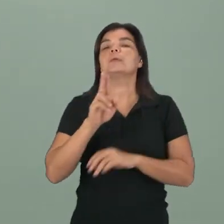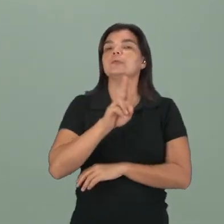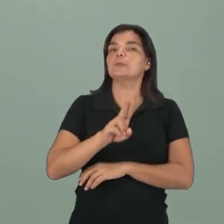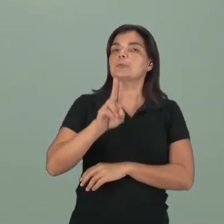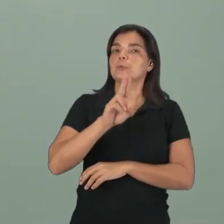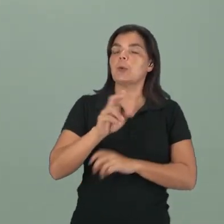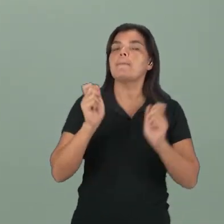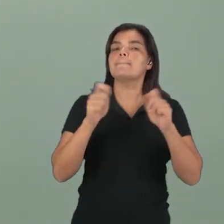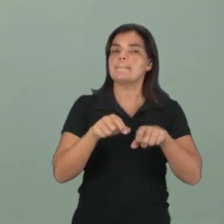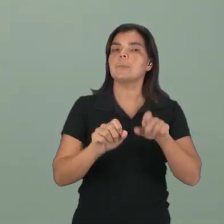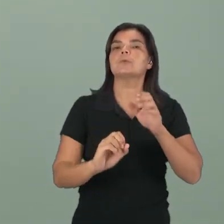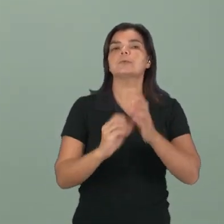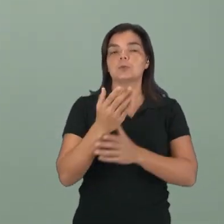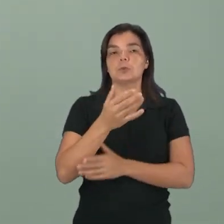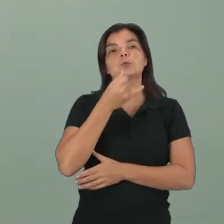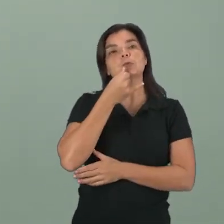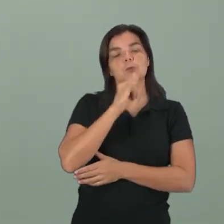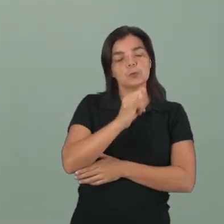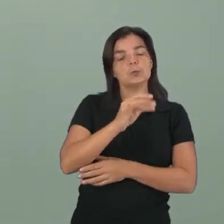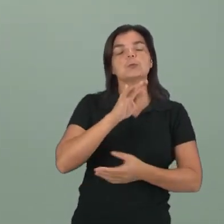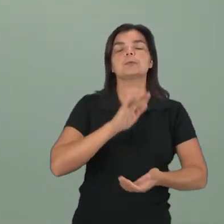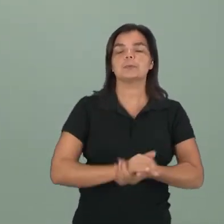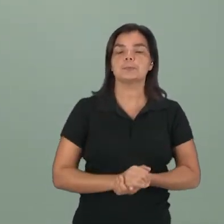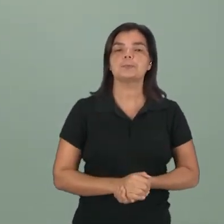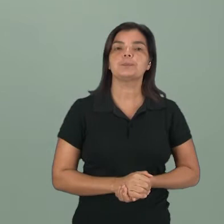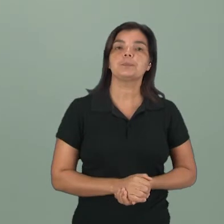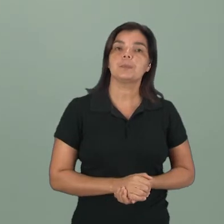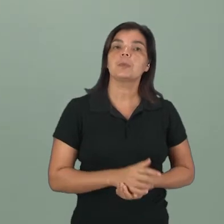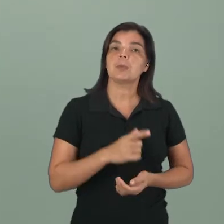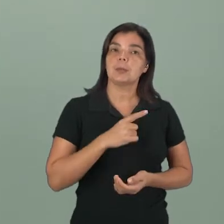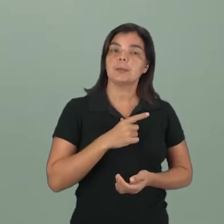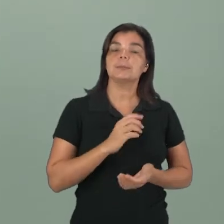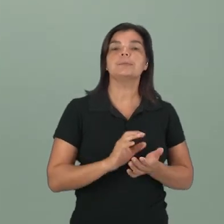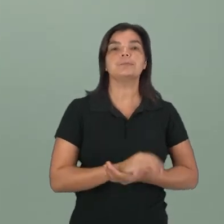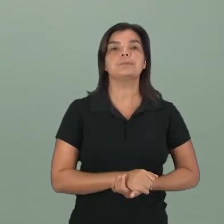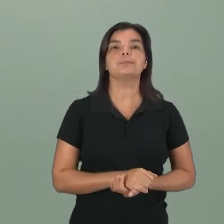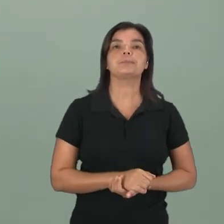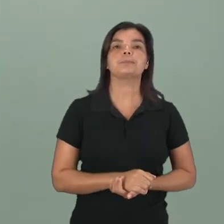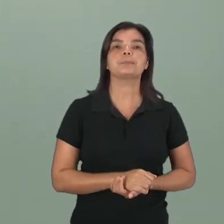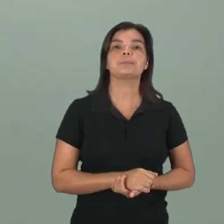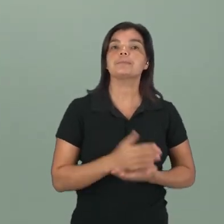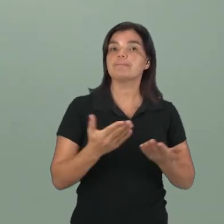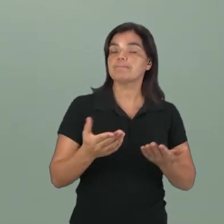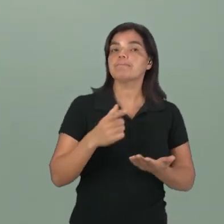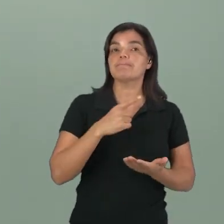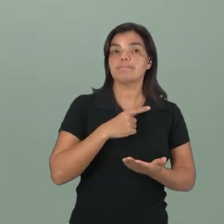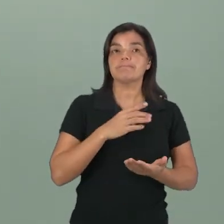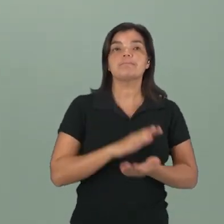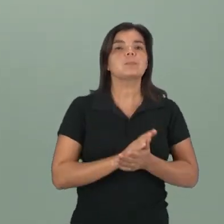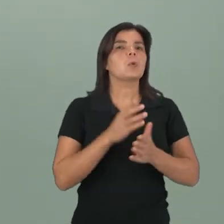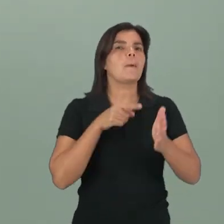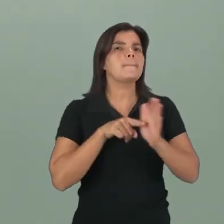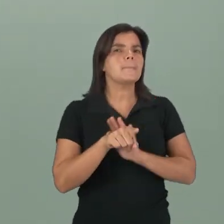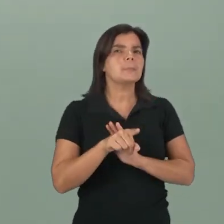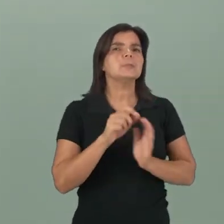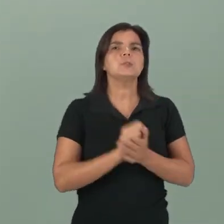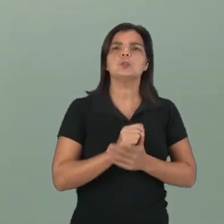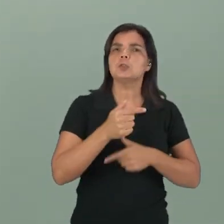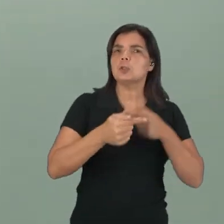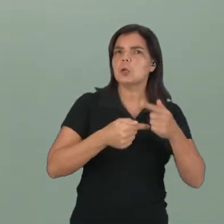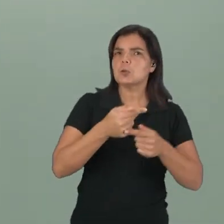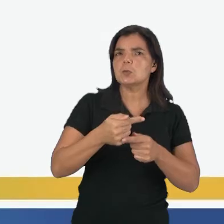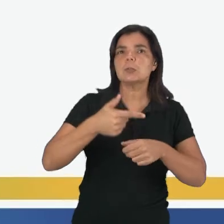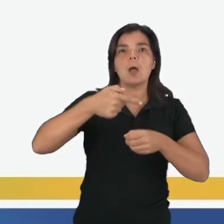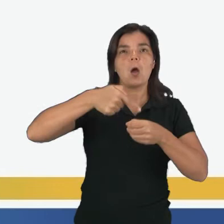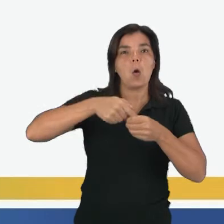utilizado, pode haver a emissão de gases poluentes e de efeito estufa. Aí tem até um questionamento aí do lado. Geradores